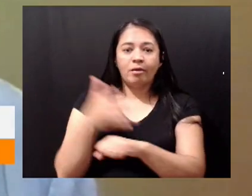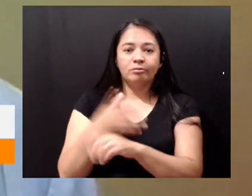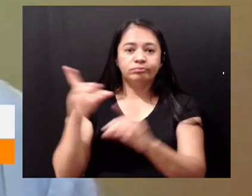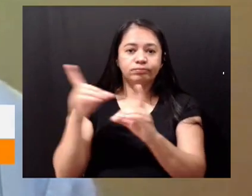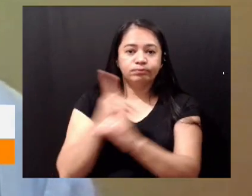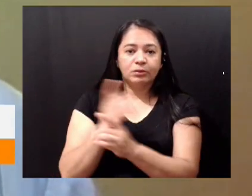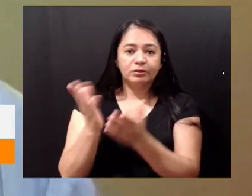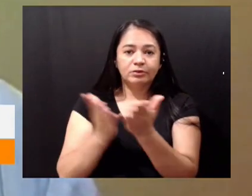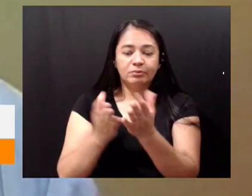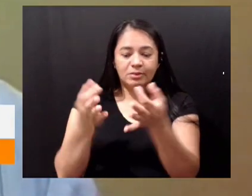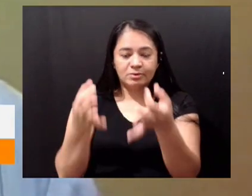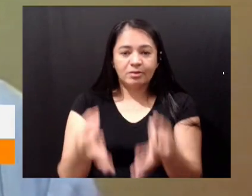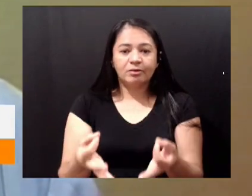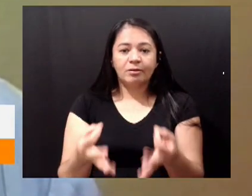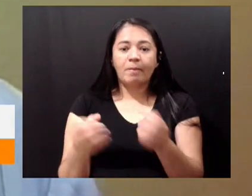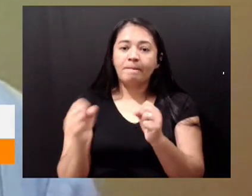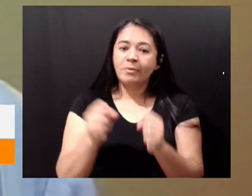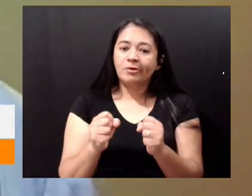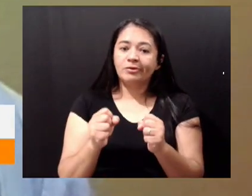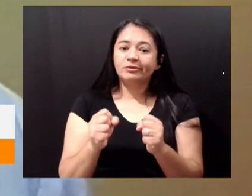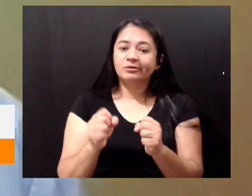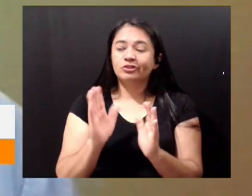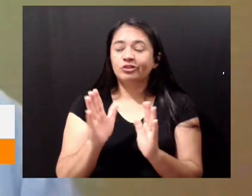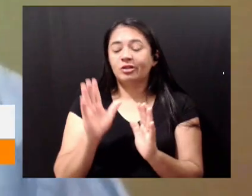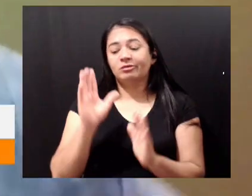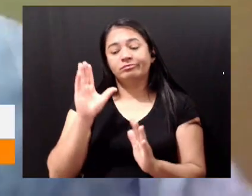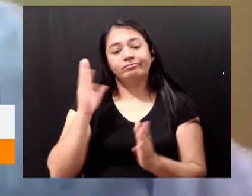adequadamente, pode ser que já seja tarde demais, né?